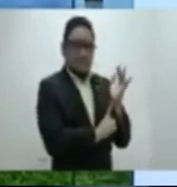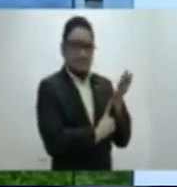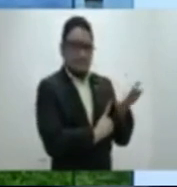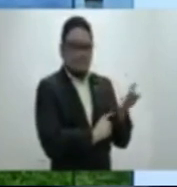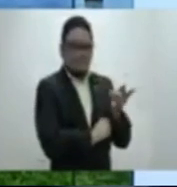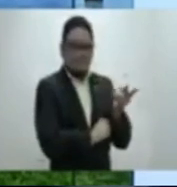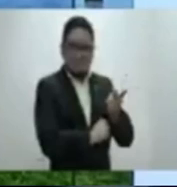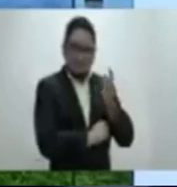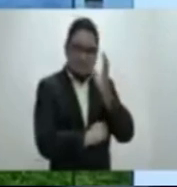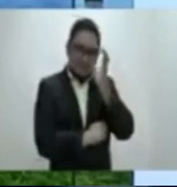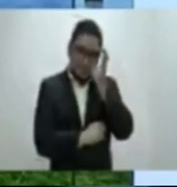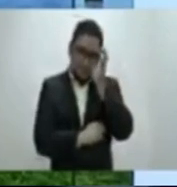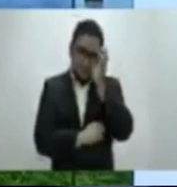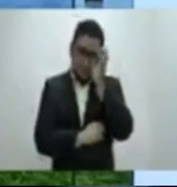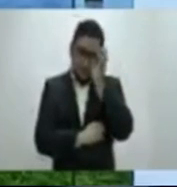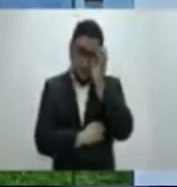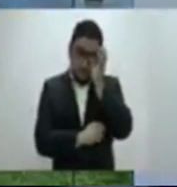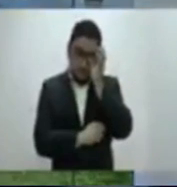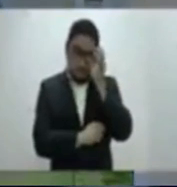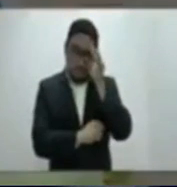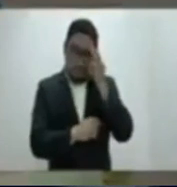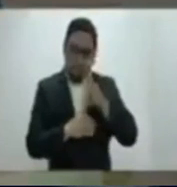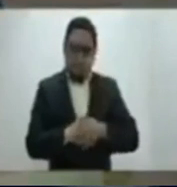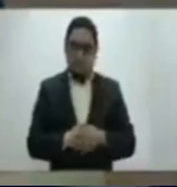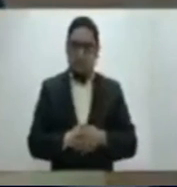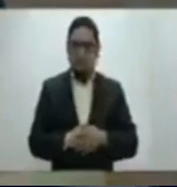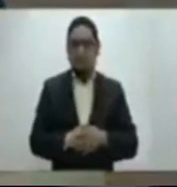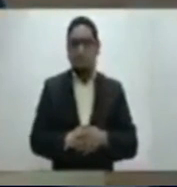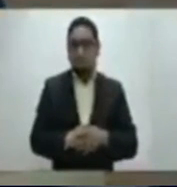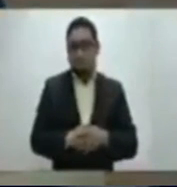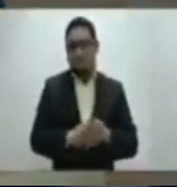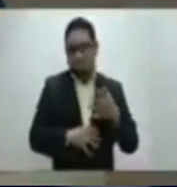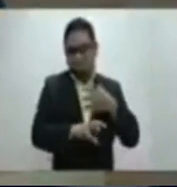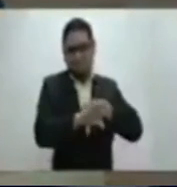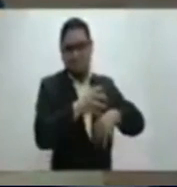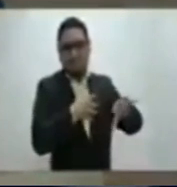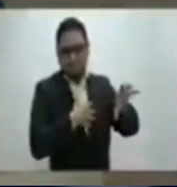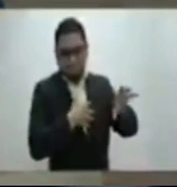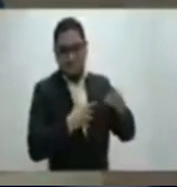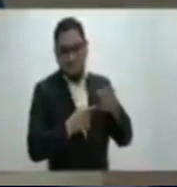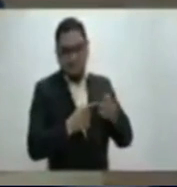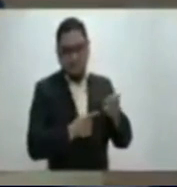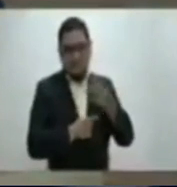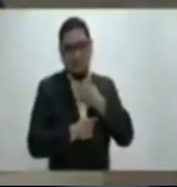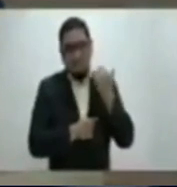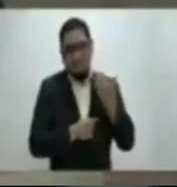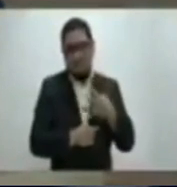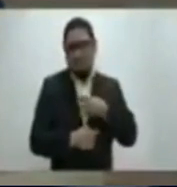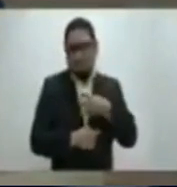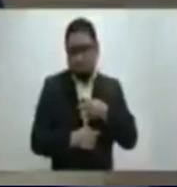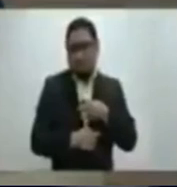os dois jovens. E aqui eu deixo essa minha nota de pesar pela fatalidade,